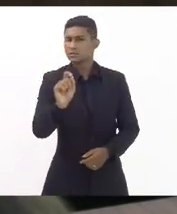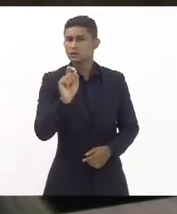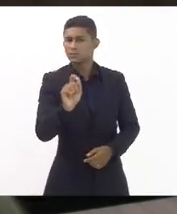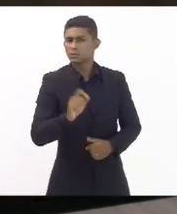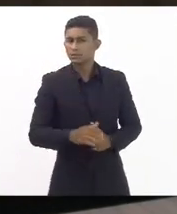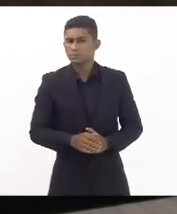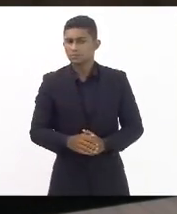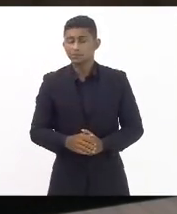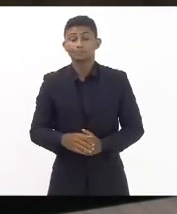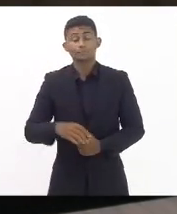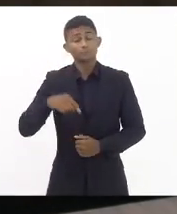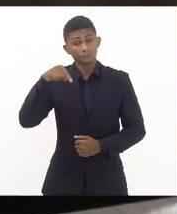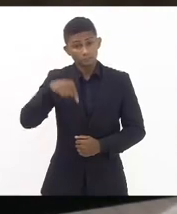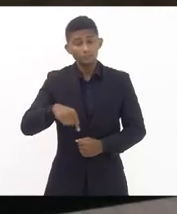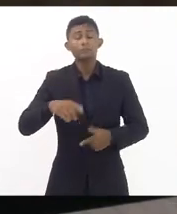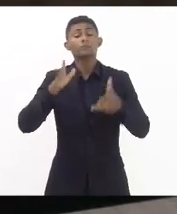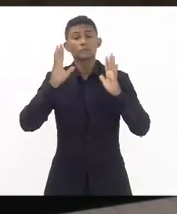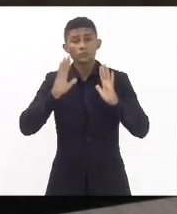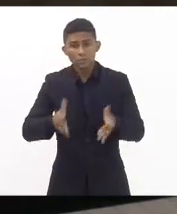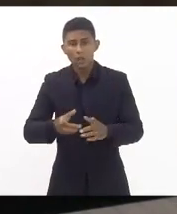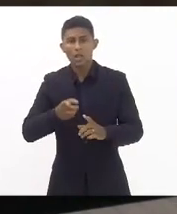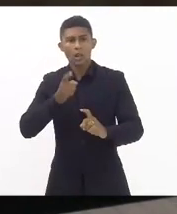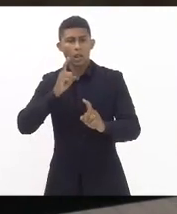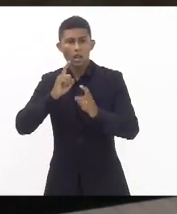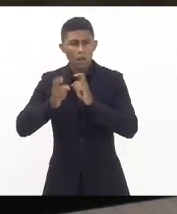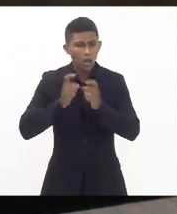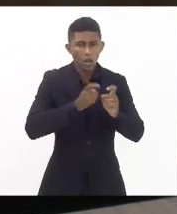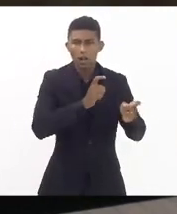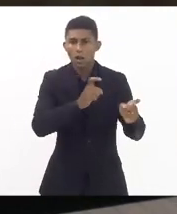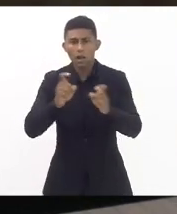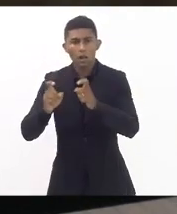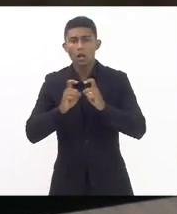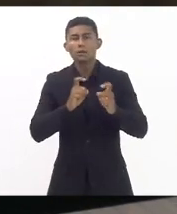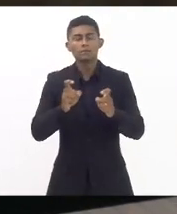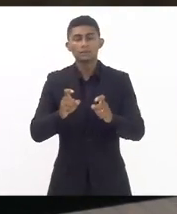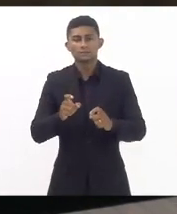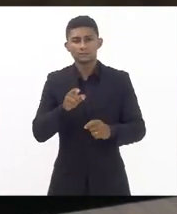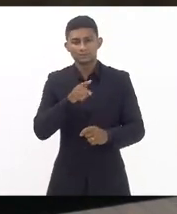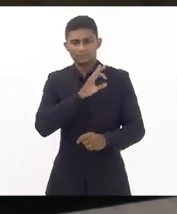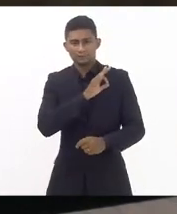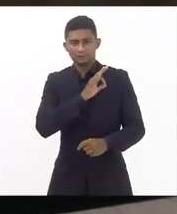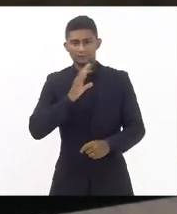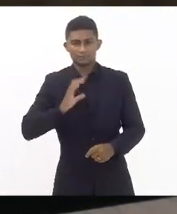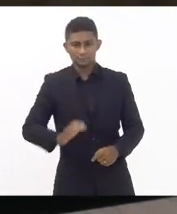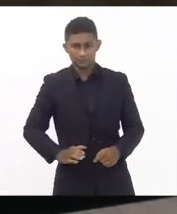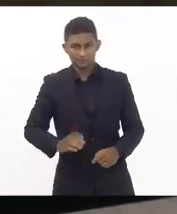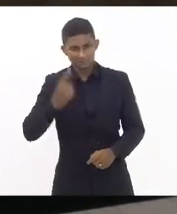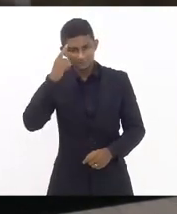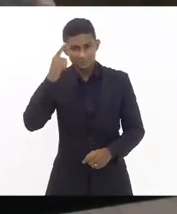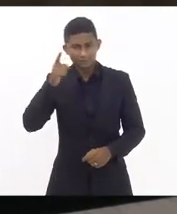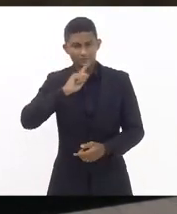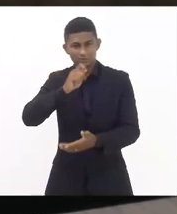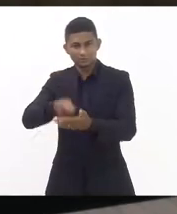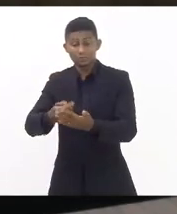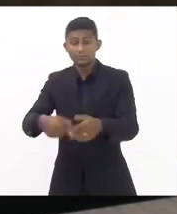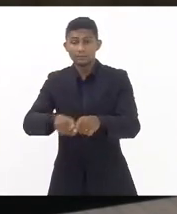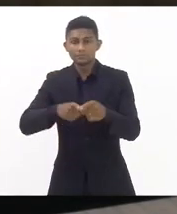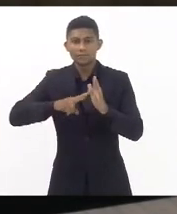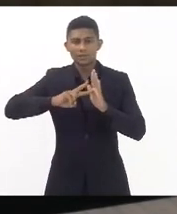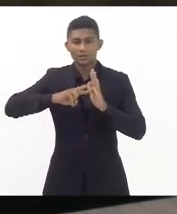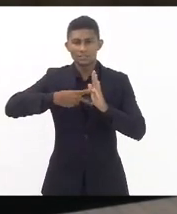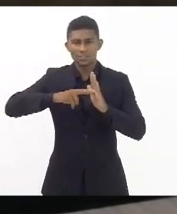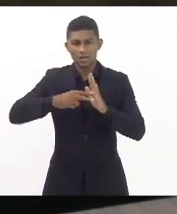Nós tivemos aqui um debate sobre o reajuste efetivo da Polícia Civil, com os sindicatos apoiando